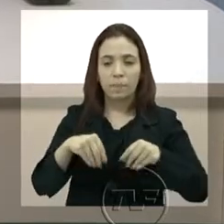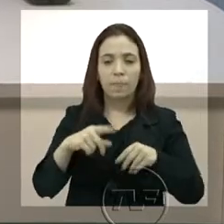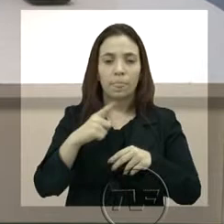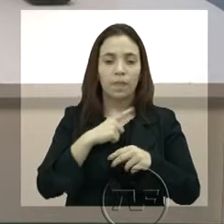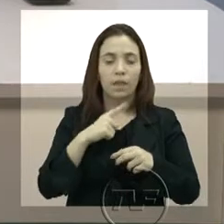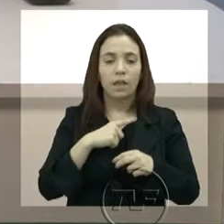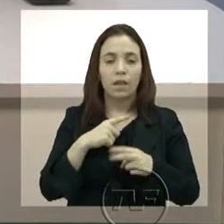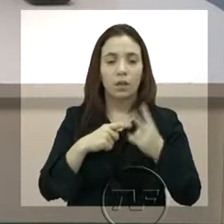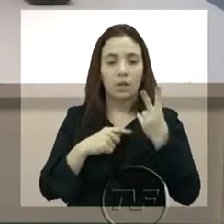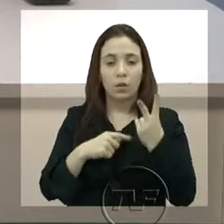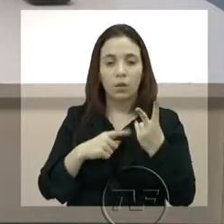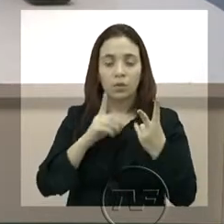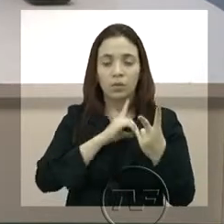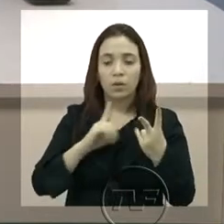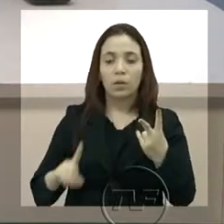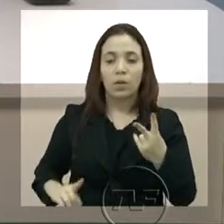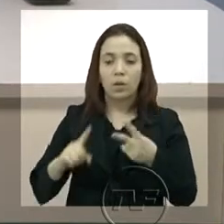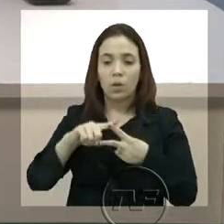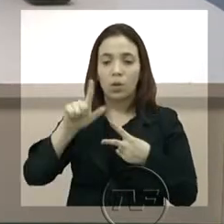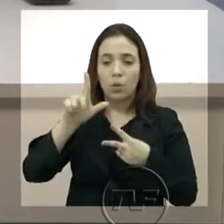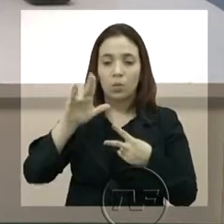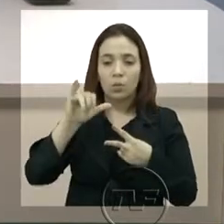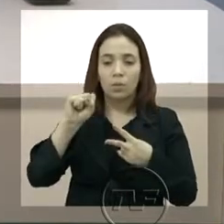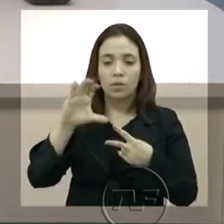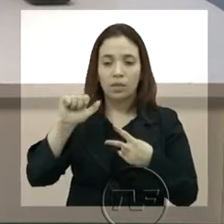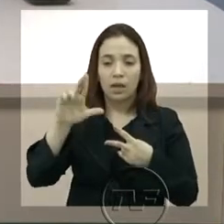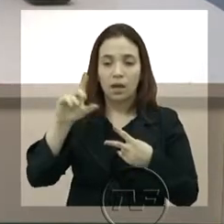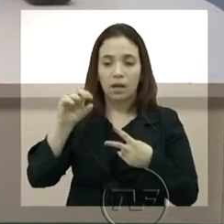Luiz Carlos, né, o Luiz Carlos Mourão e o Luiz Carlos Farias.